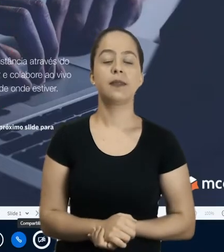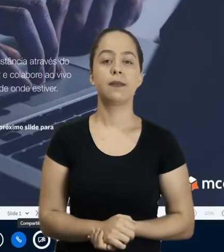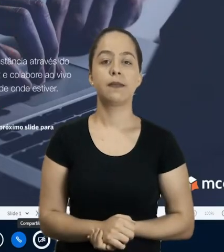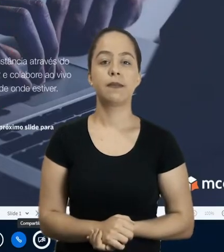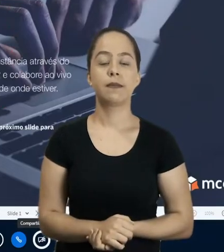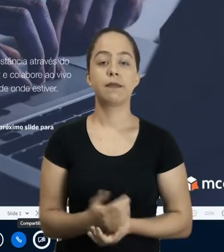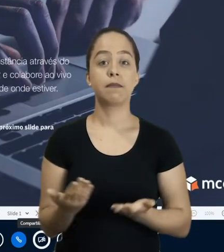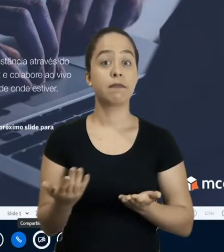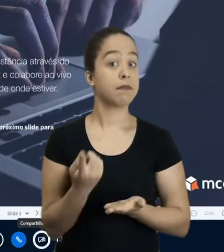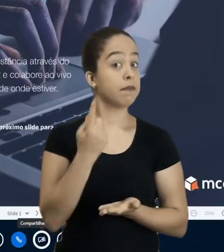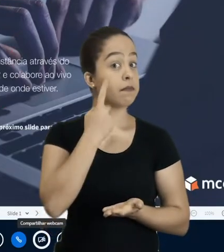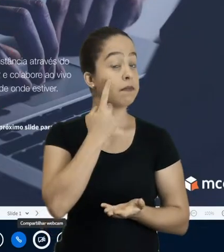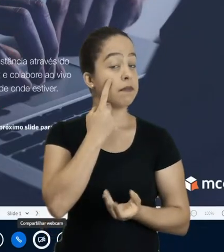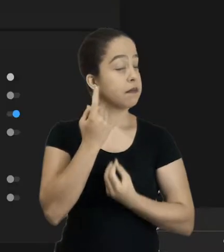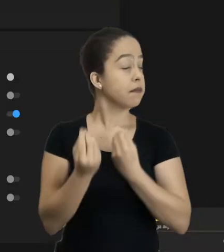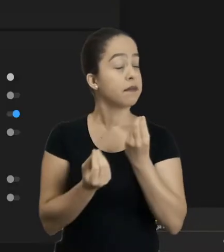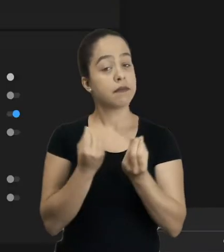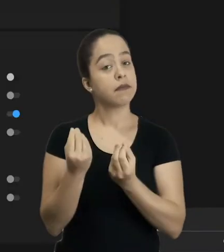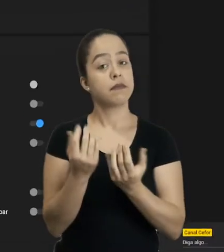O slide completo, olha.